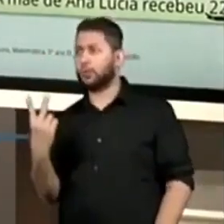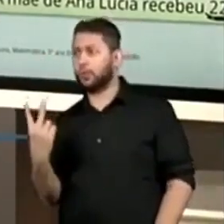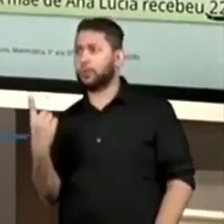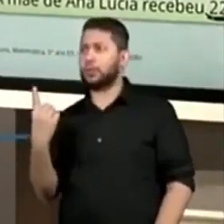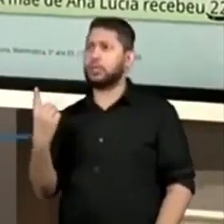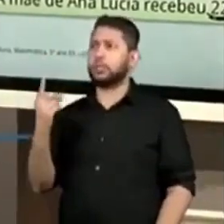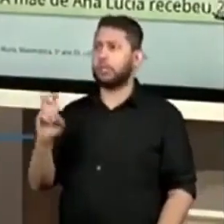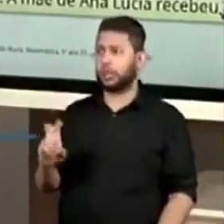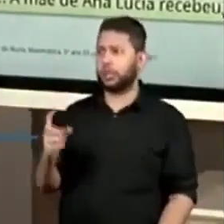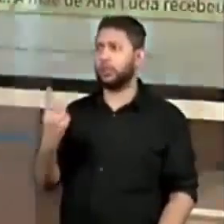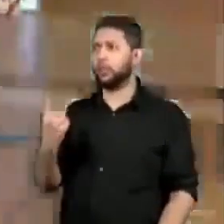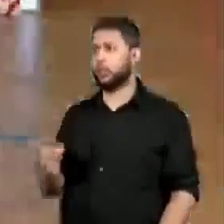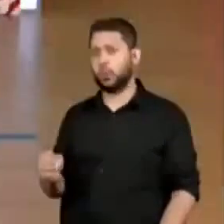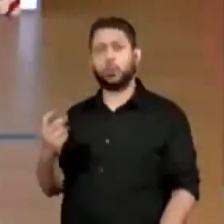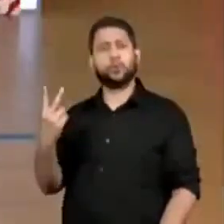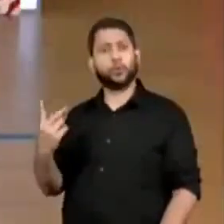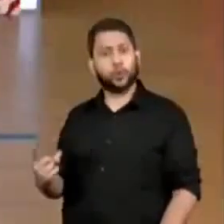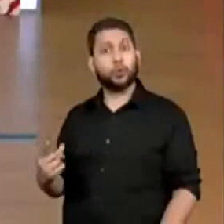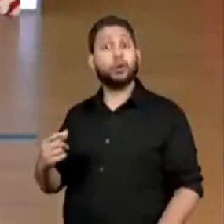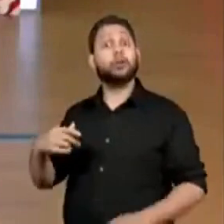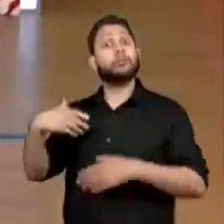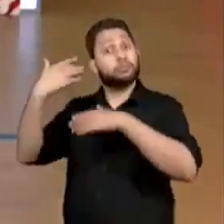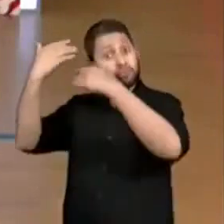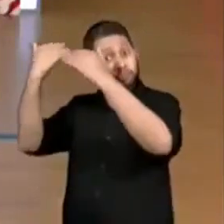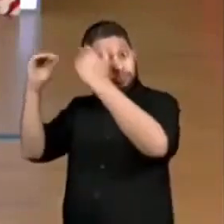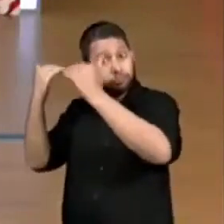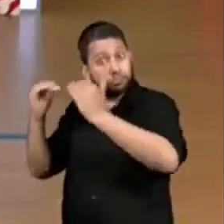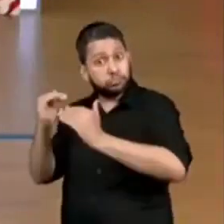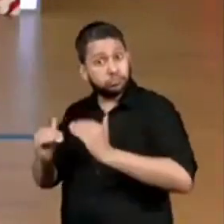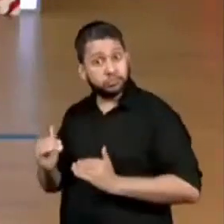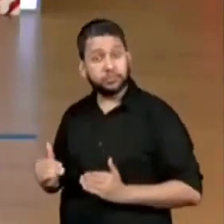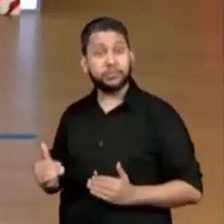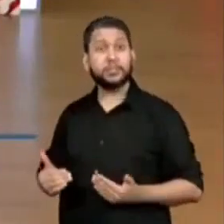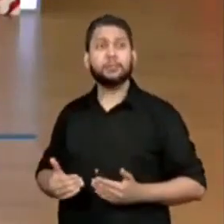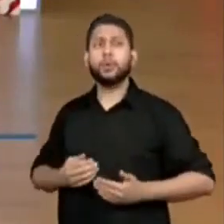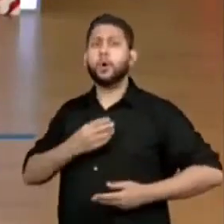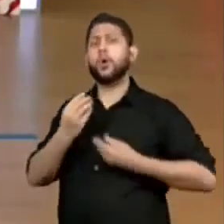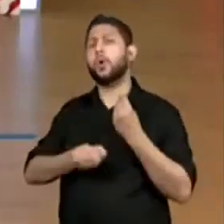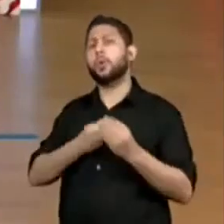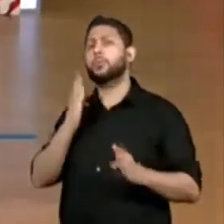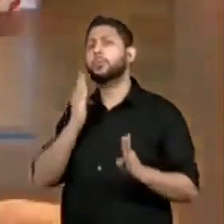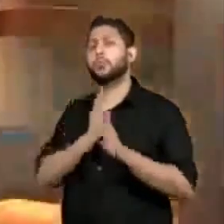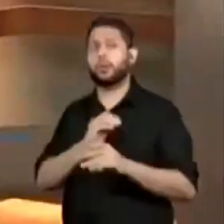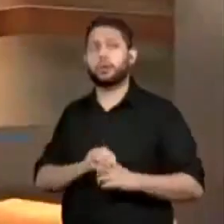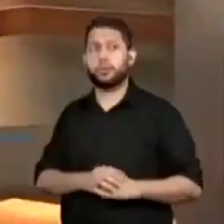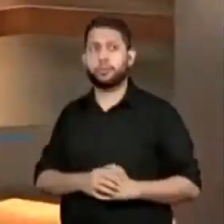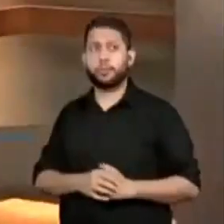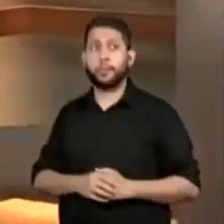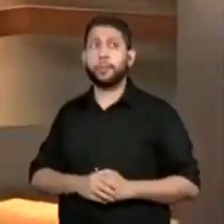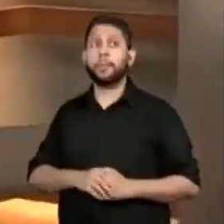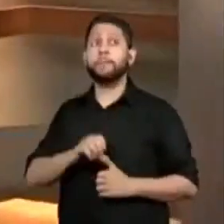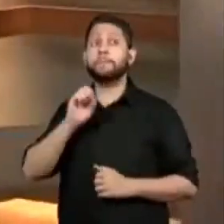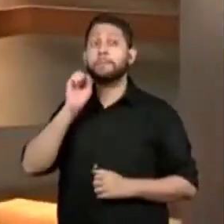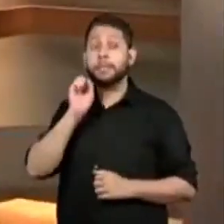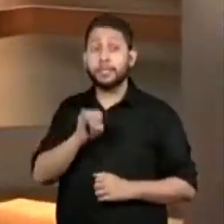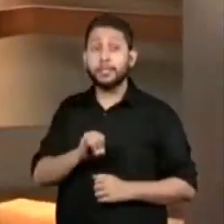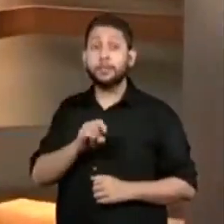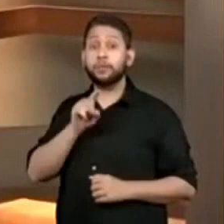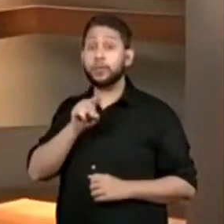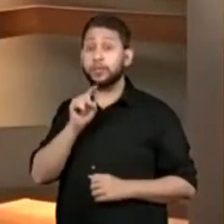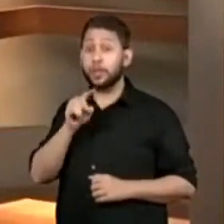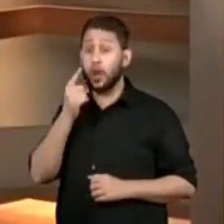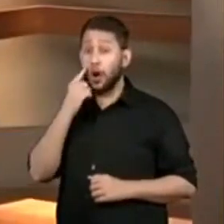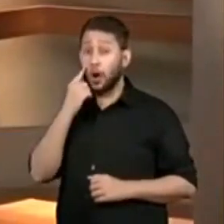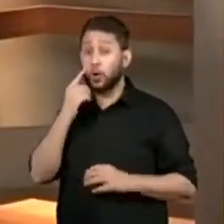quanto é que ir para o Felipe eu dar uma dica dos múltiplos de 3 como é que você descobre isso aqui quando você soma os números